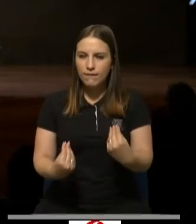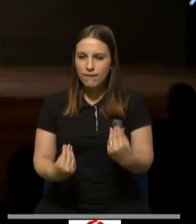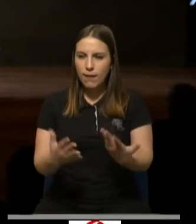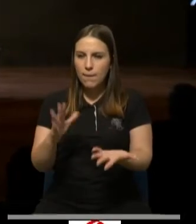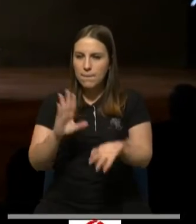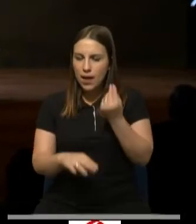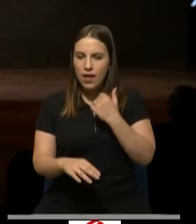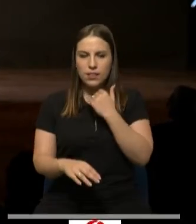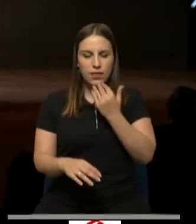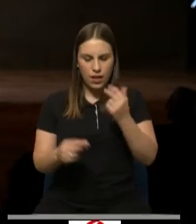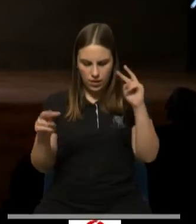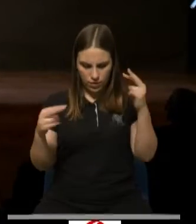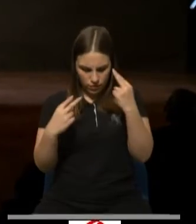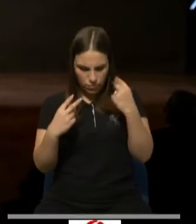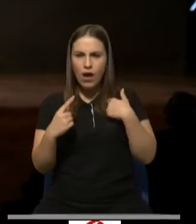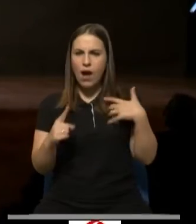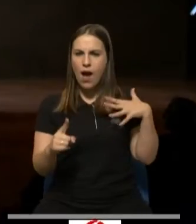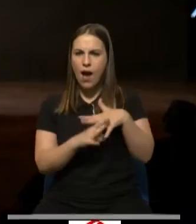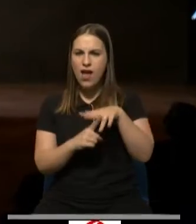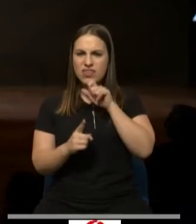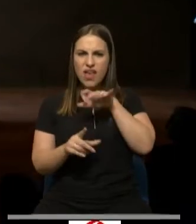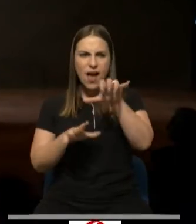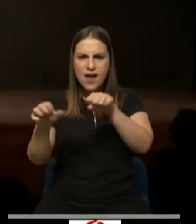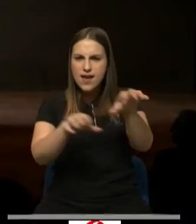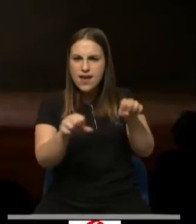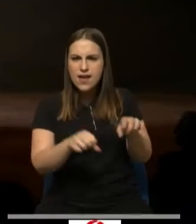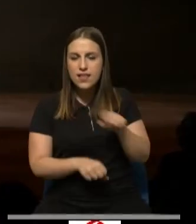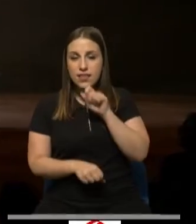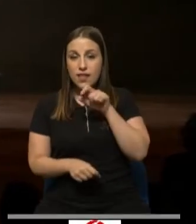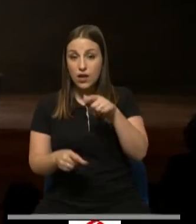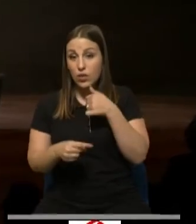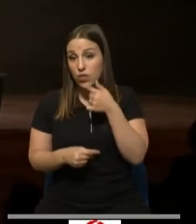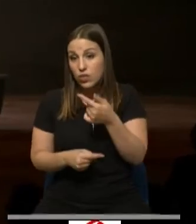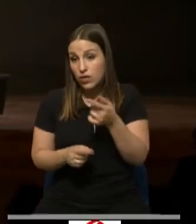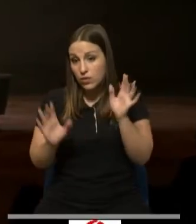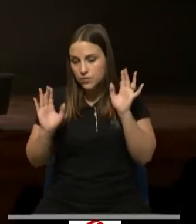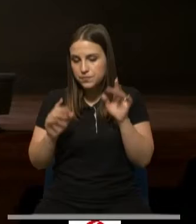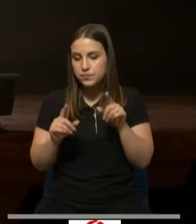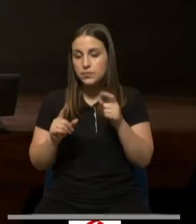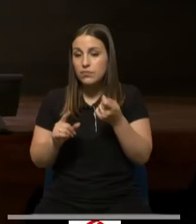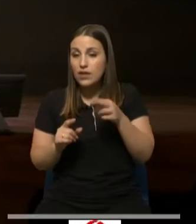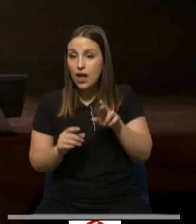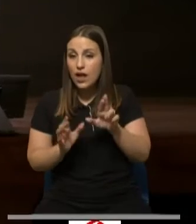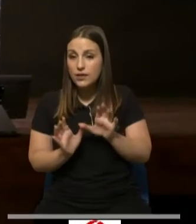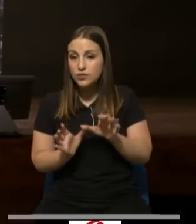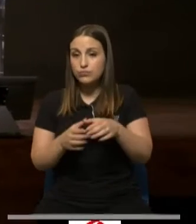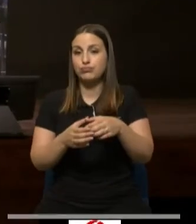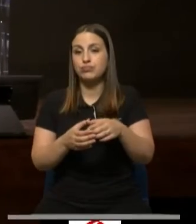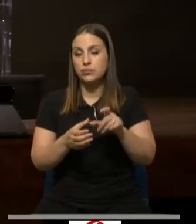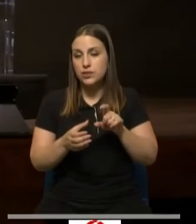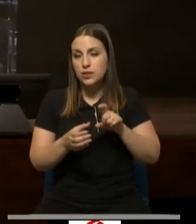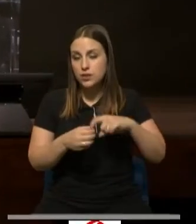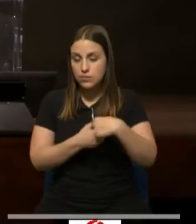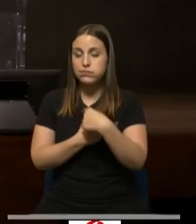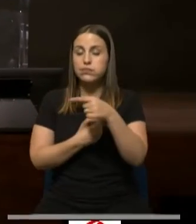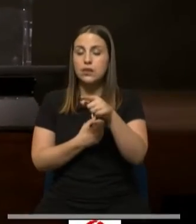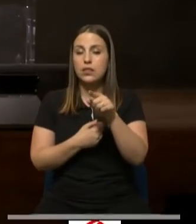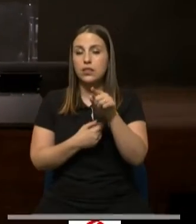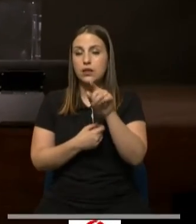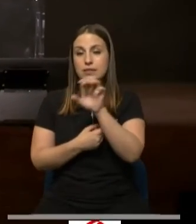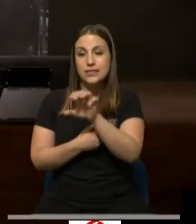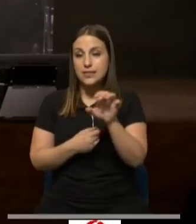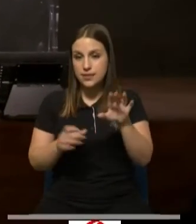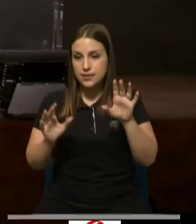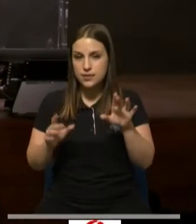como essa capacidade que temos de atração do talento. E digo-vos isto como antigo comissário da inovação da ciência. Portugal tem